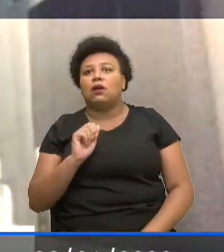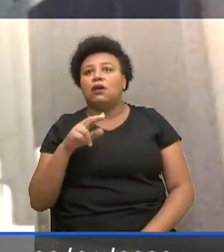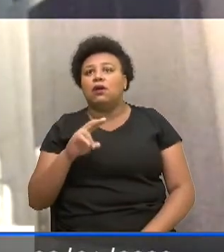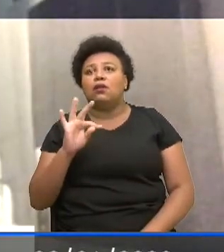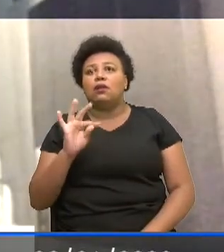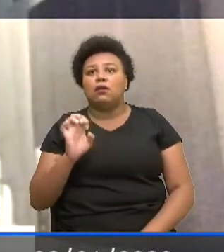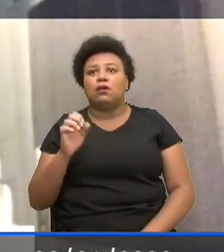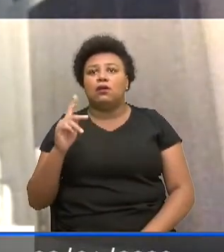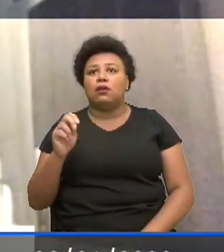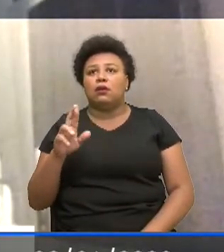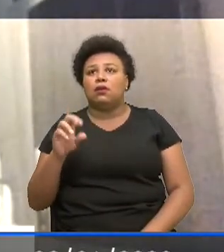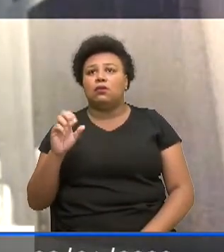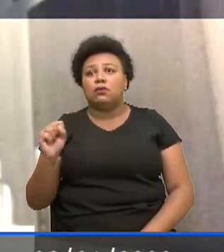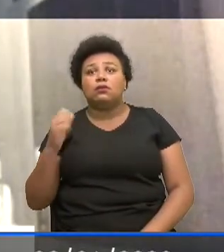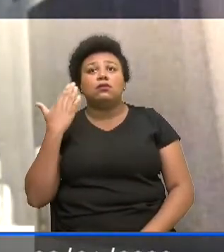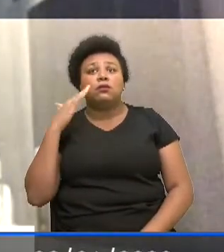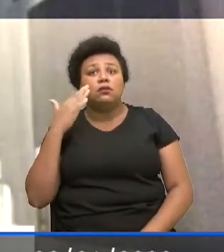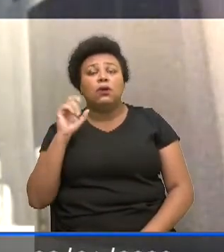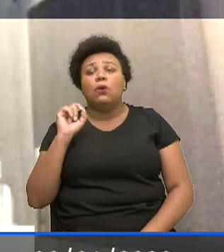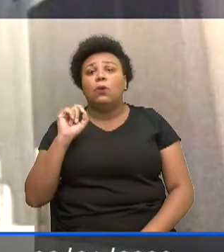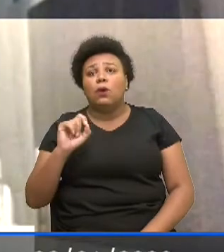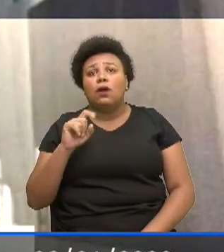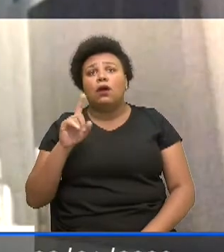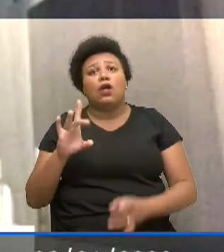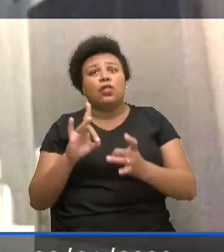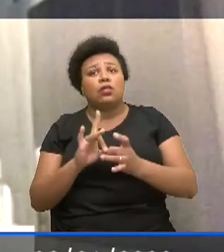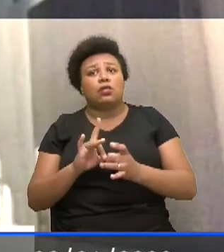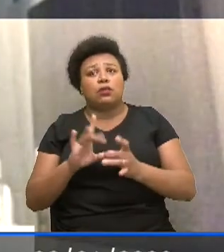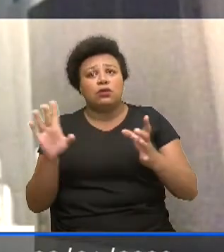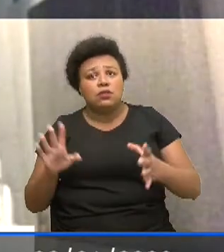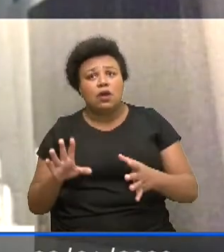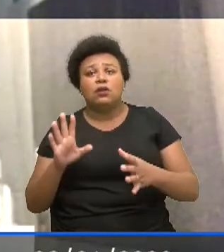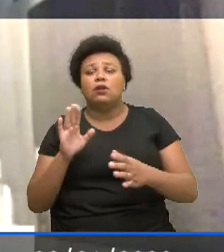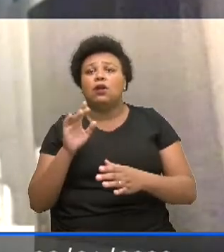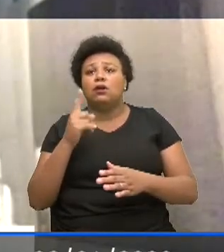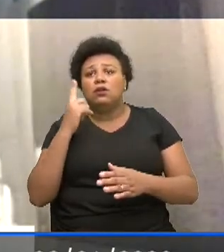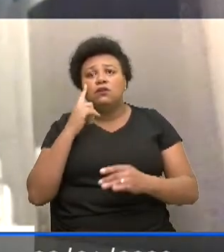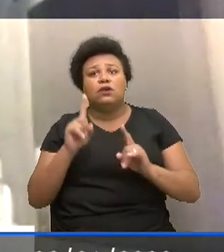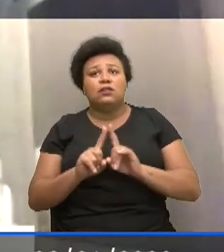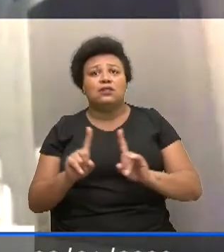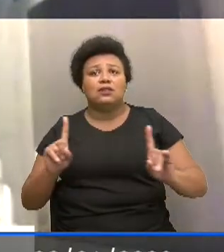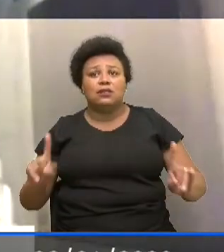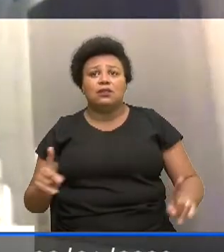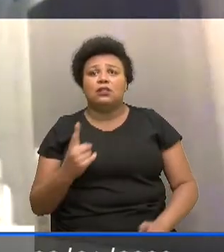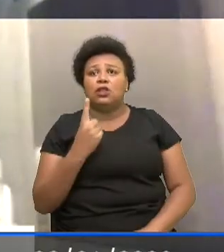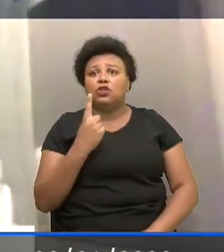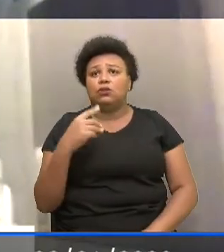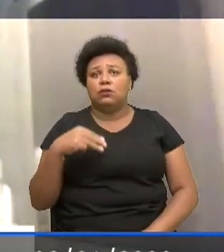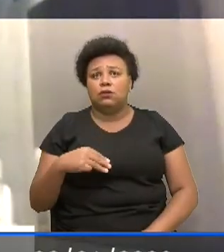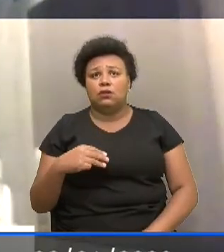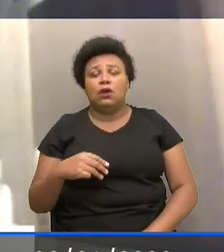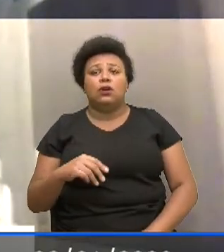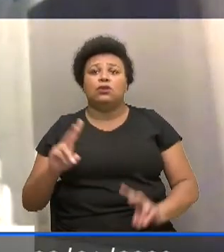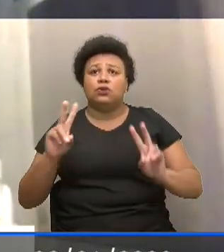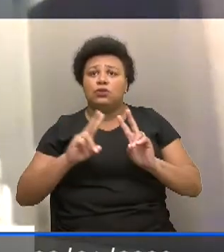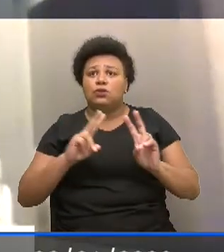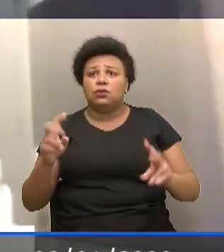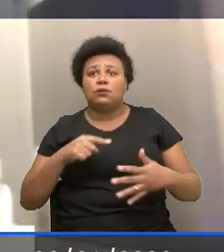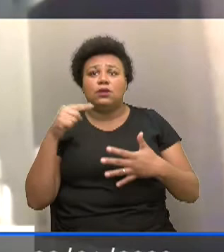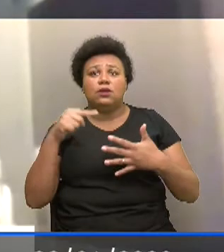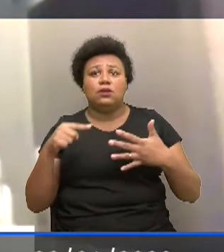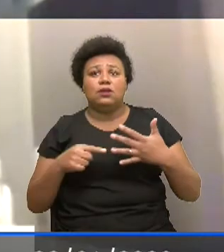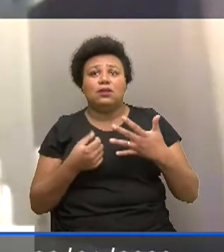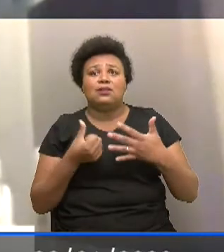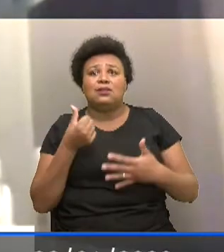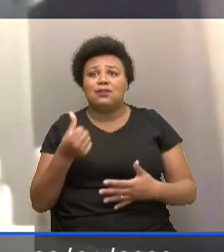não dessem a entender que estaria, então, autorizado não observância da distância mínima de 1m. No que tange ao item 6